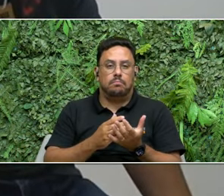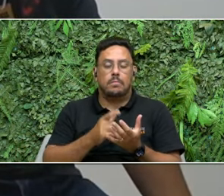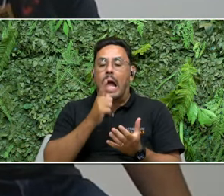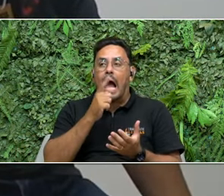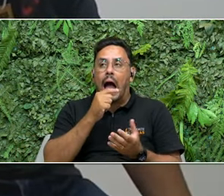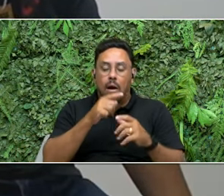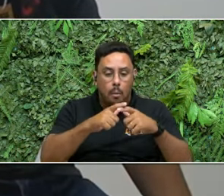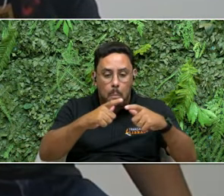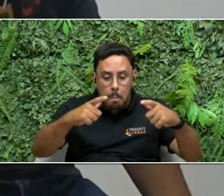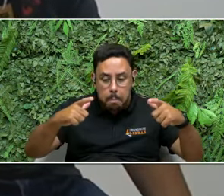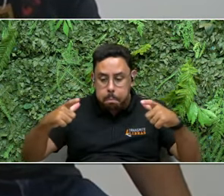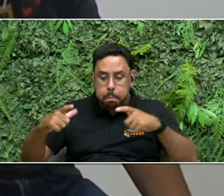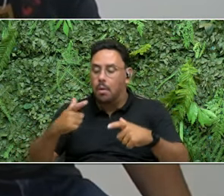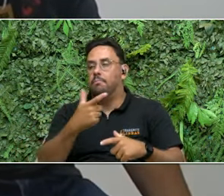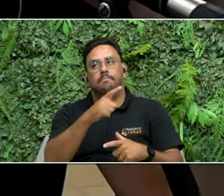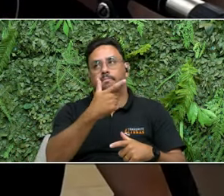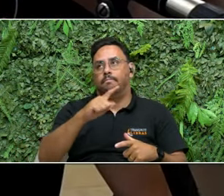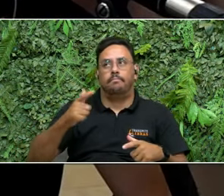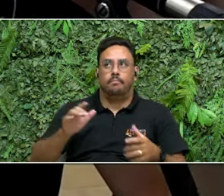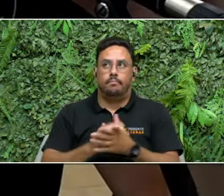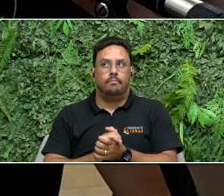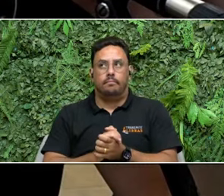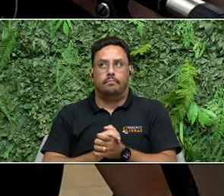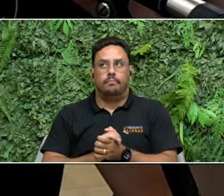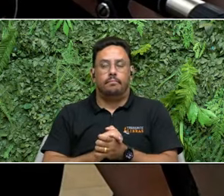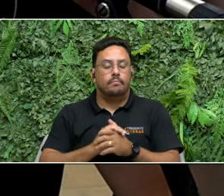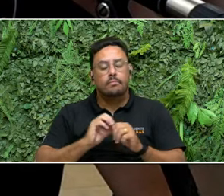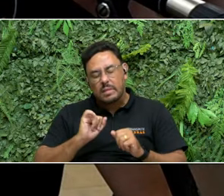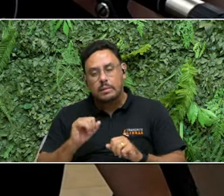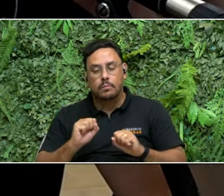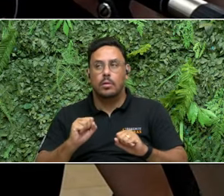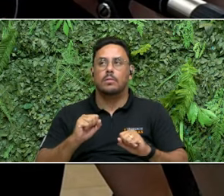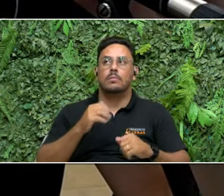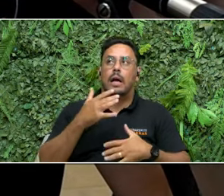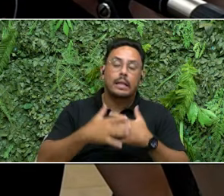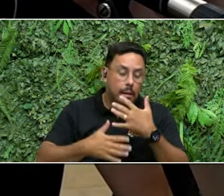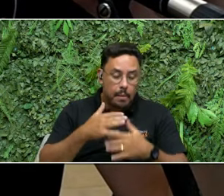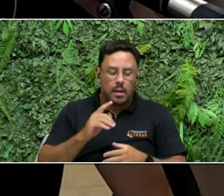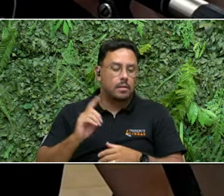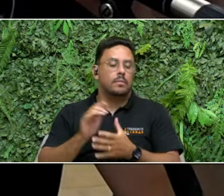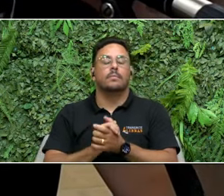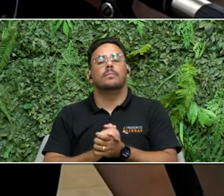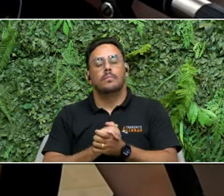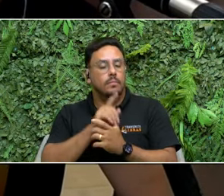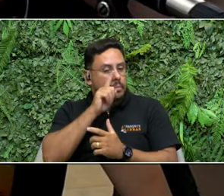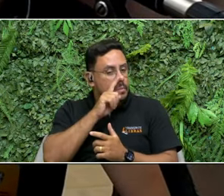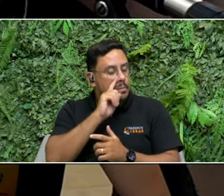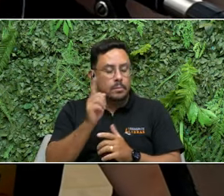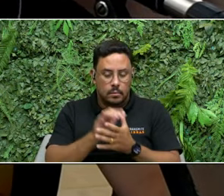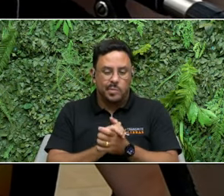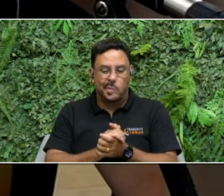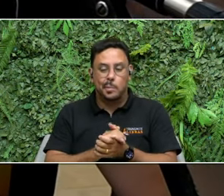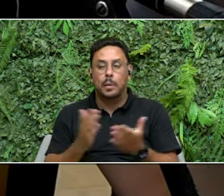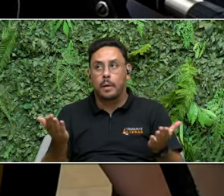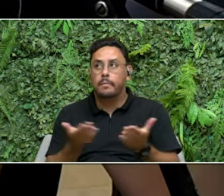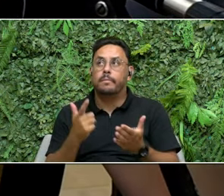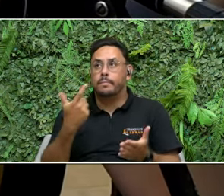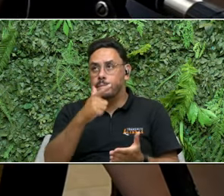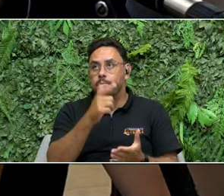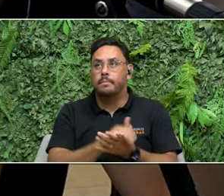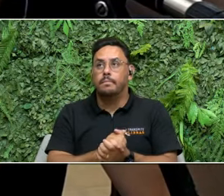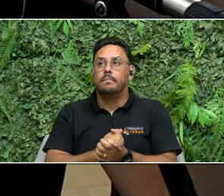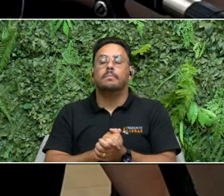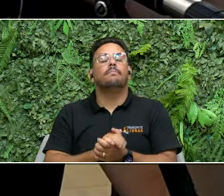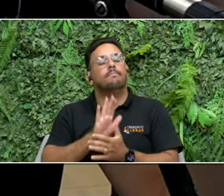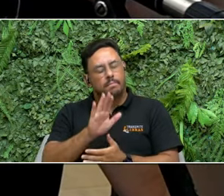nenhum tipo de situação aqui que possa levar aí a um risco pro jogo não viu pelo menos por enquanto agora